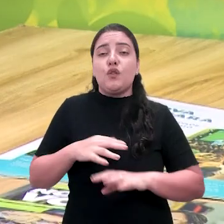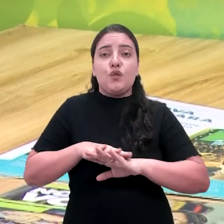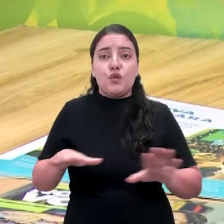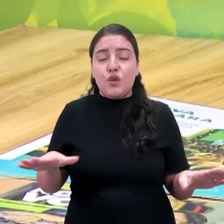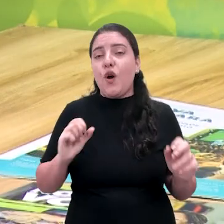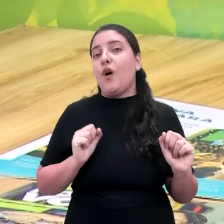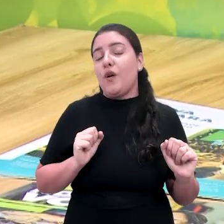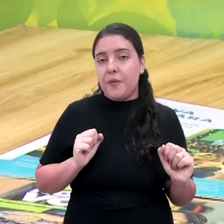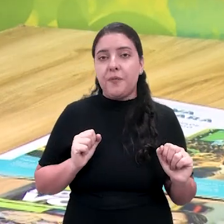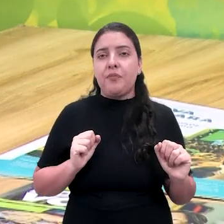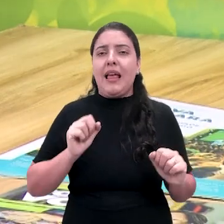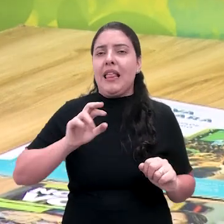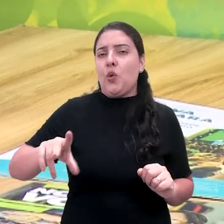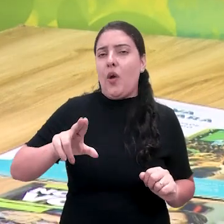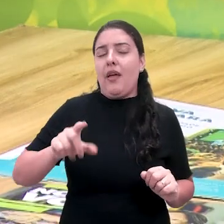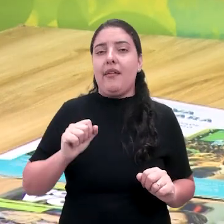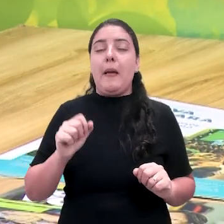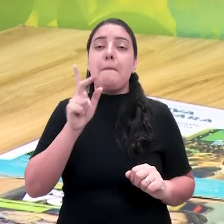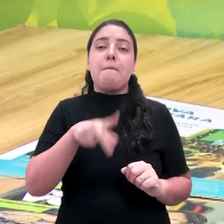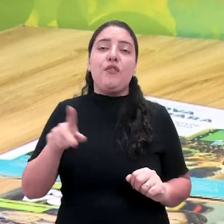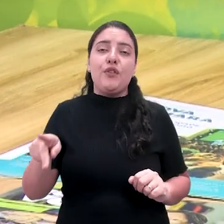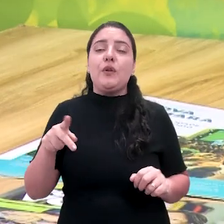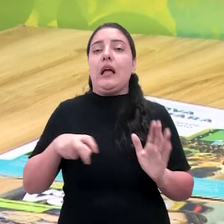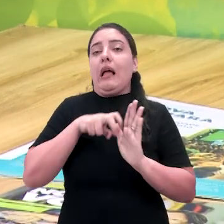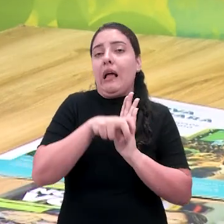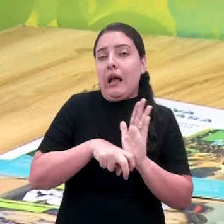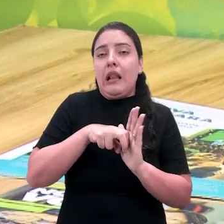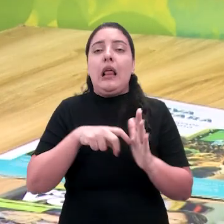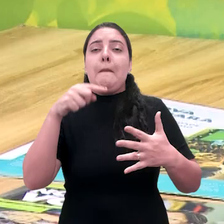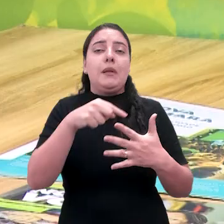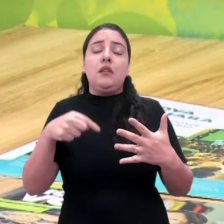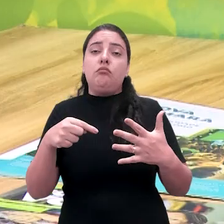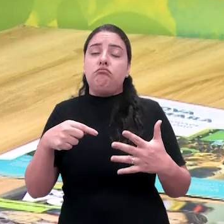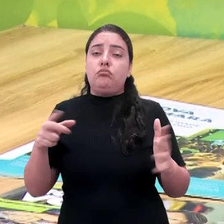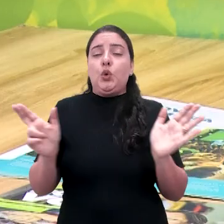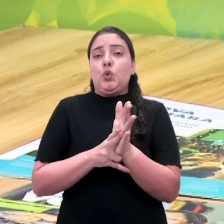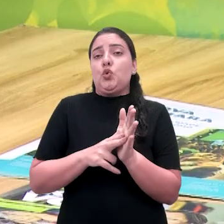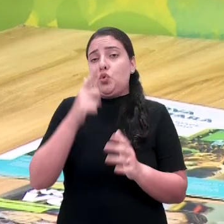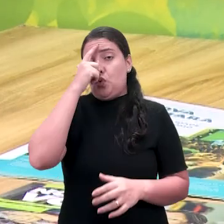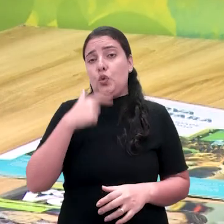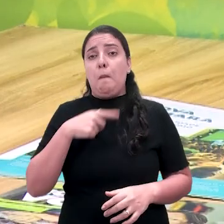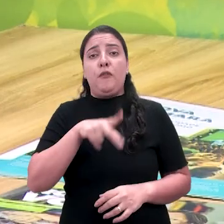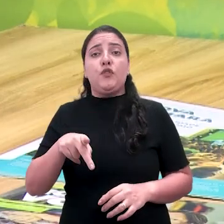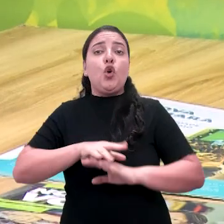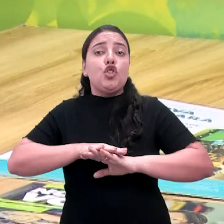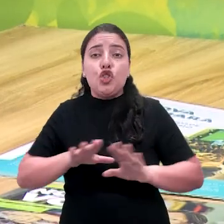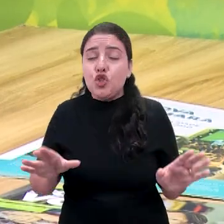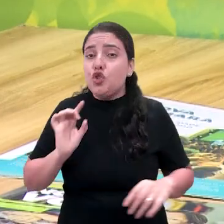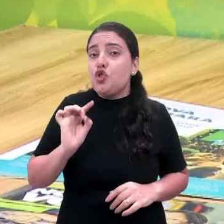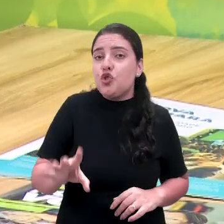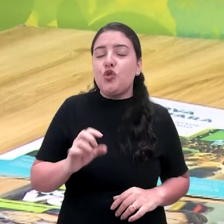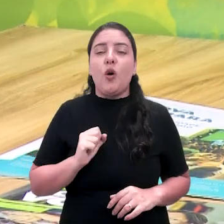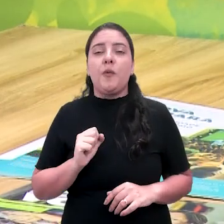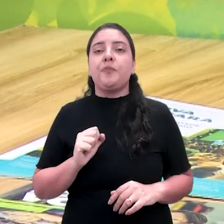Sui, né? Você não é a professora cadeirante, não. Você é a professora Sui. E isso